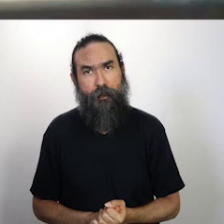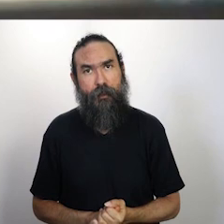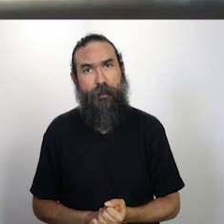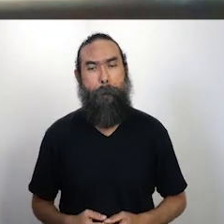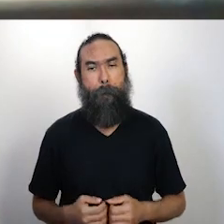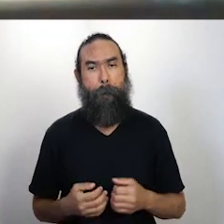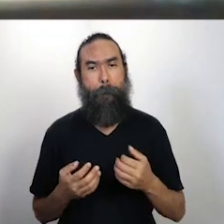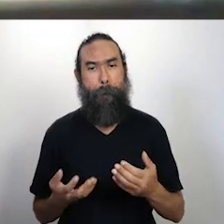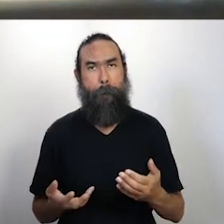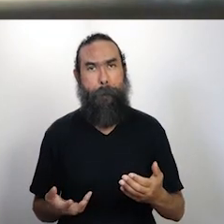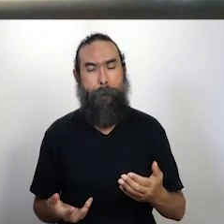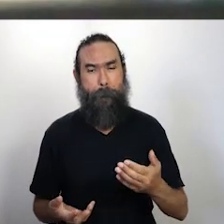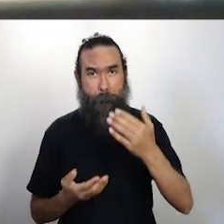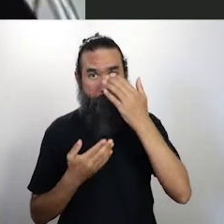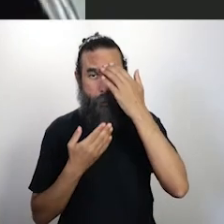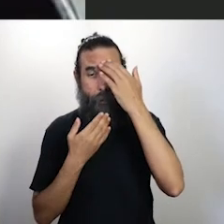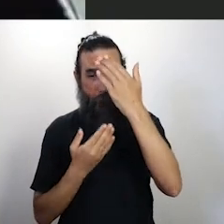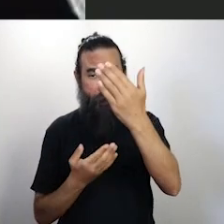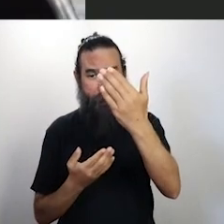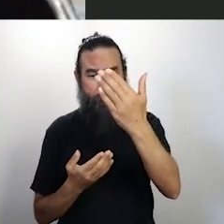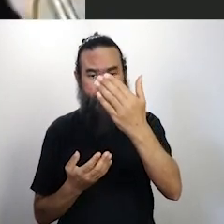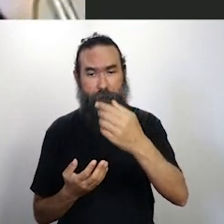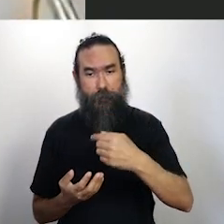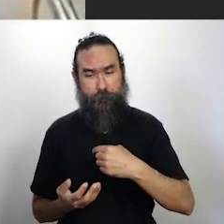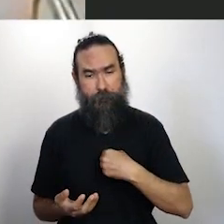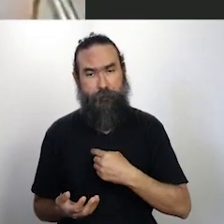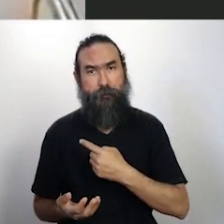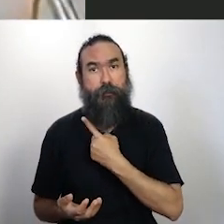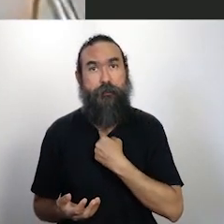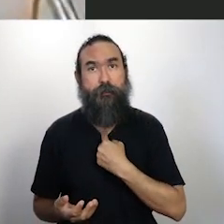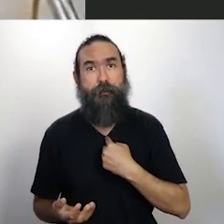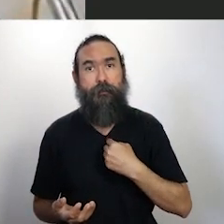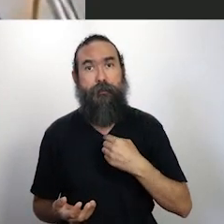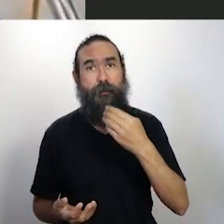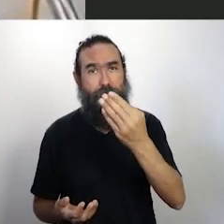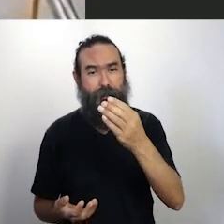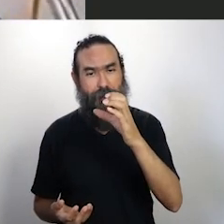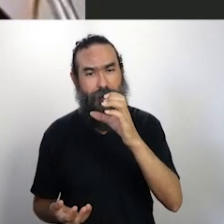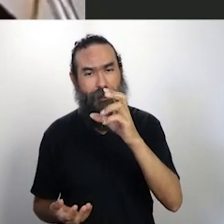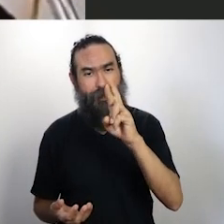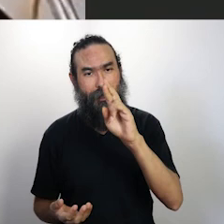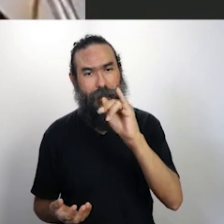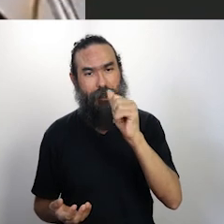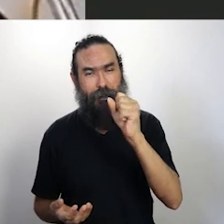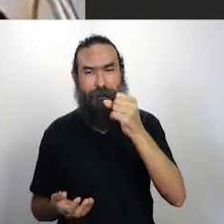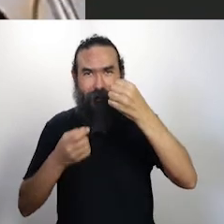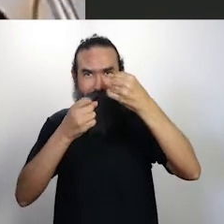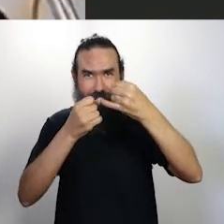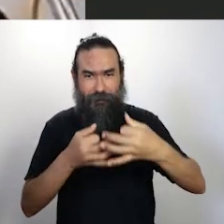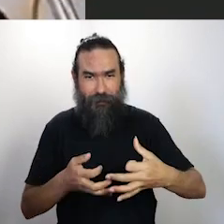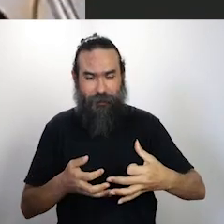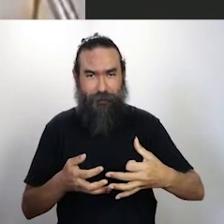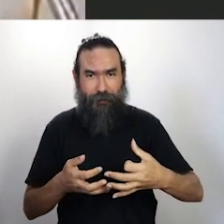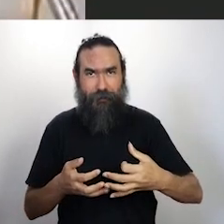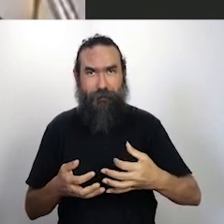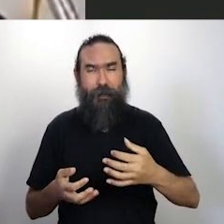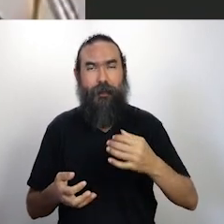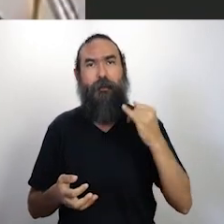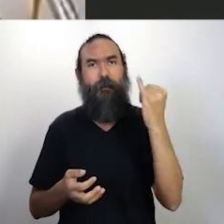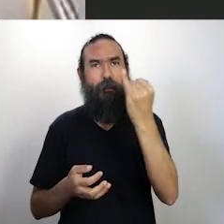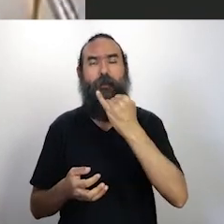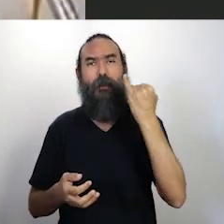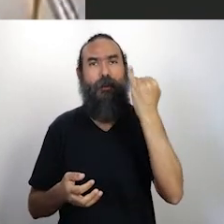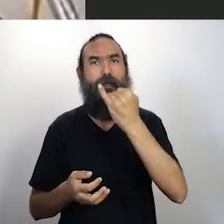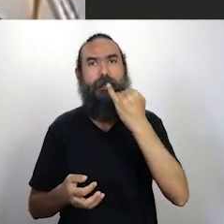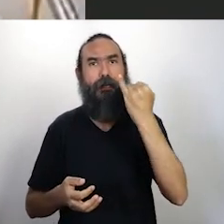Eu reitero meu agradecimento eu queria enfatizar isso que a Cris falou aqui no final que eu tinha dito